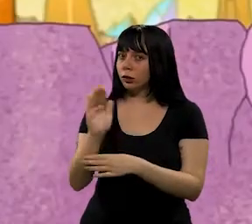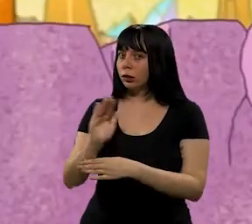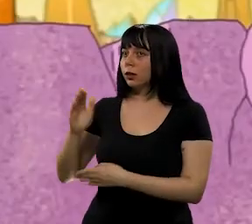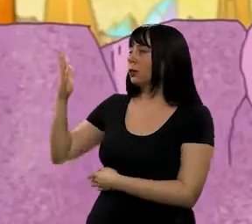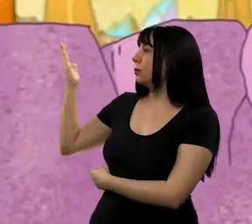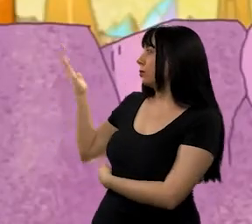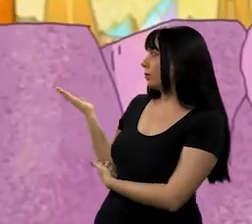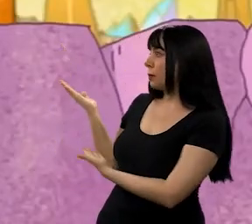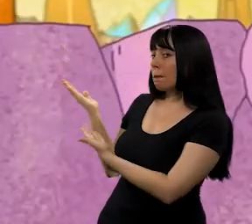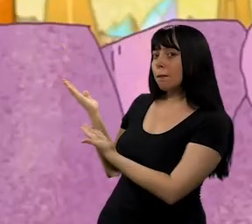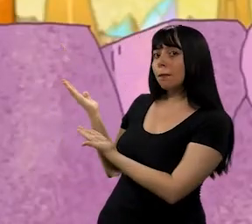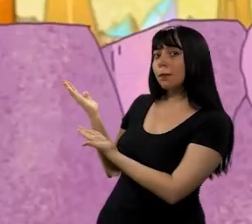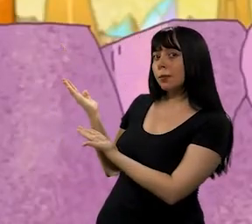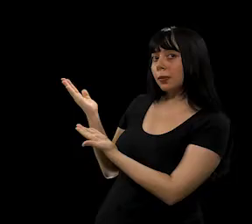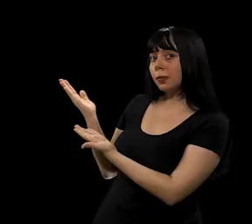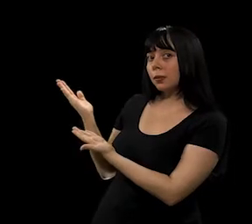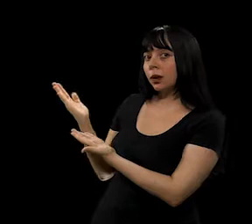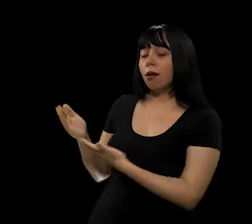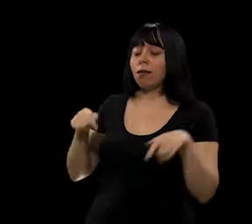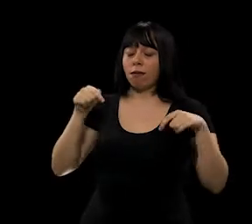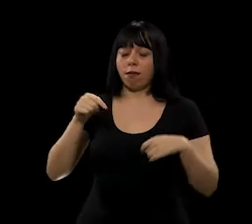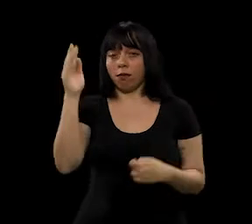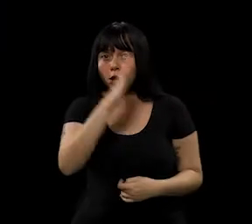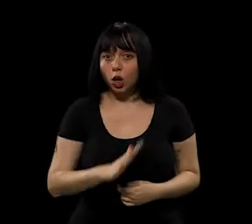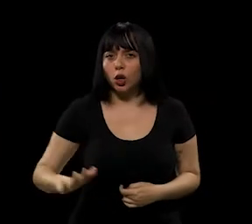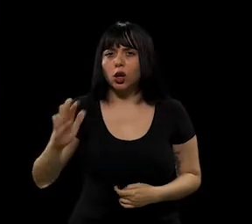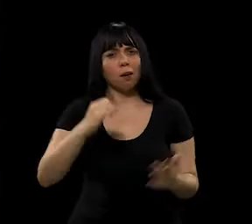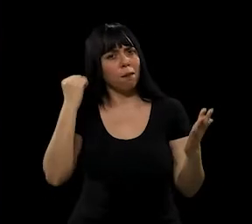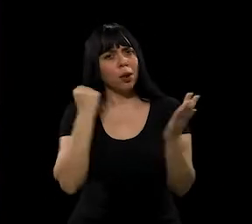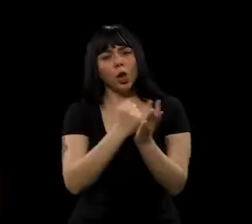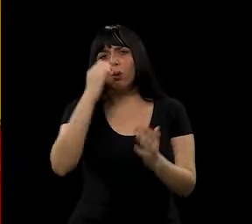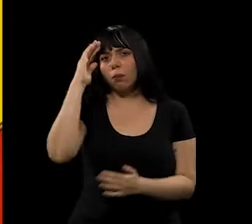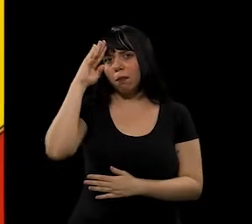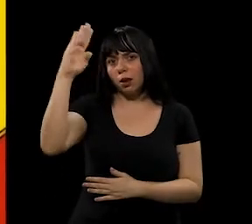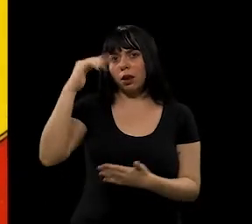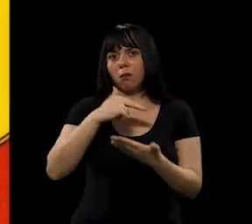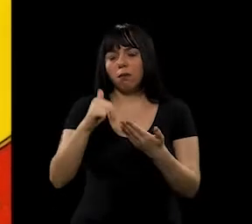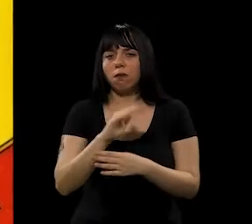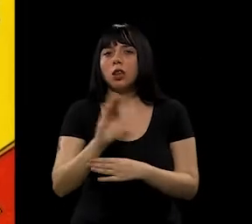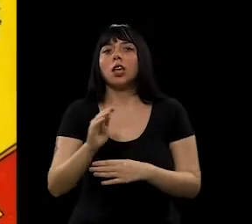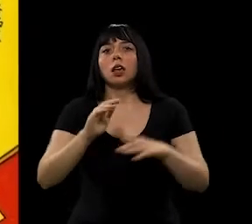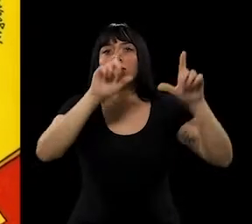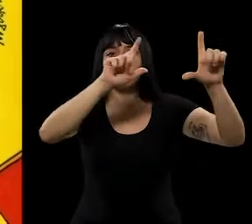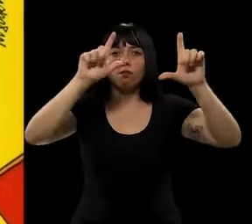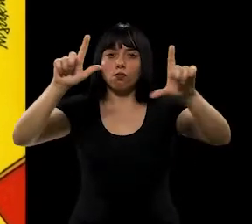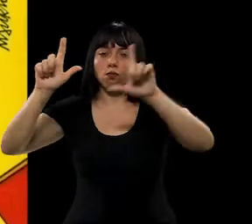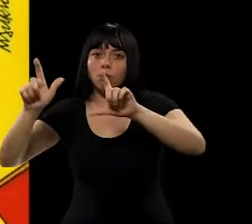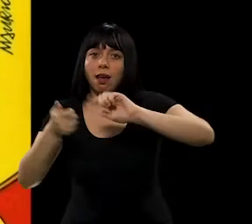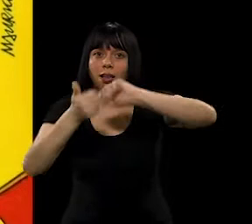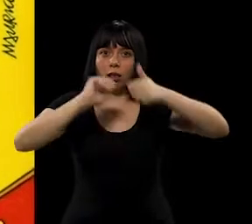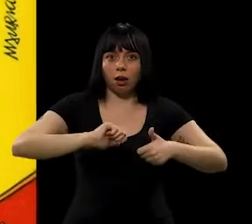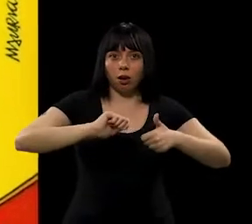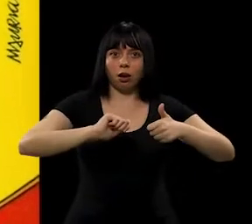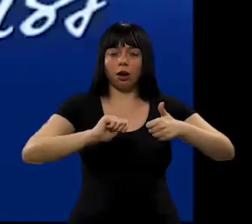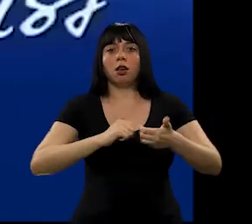Rick and Morty, de 2013. Já no Brasil, o grande destaque do período são as adaptações dos quadrinhos de Maurício de Souza, A Turma